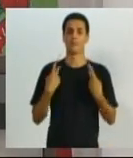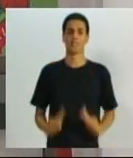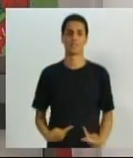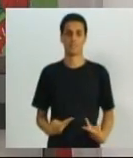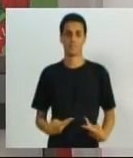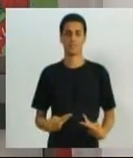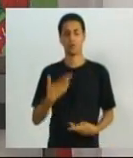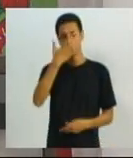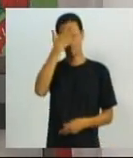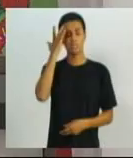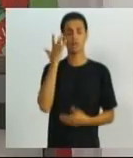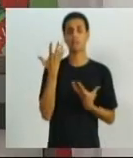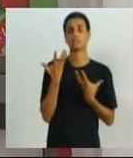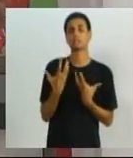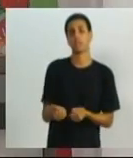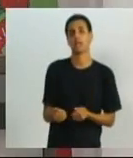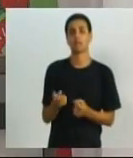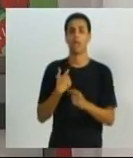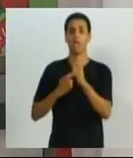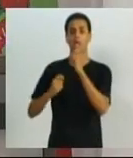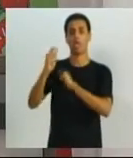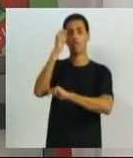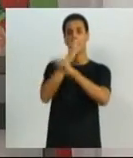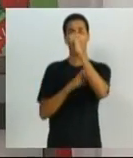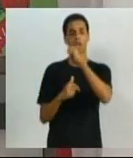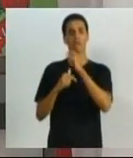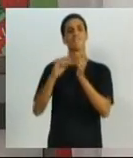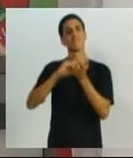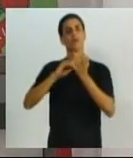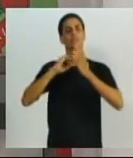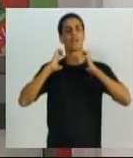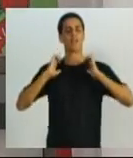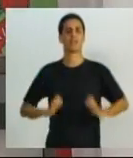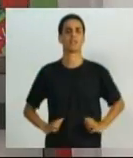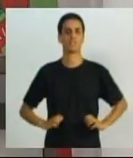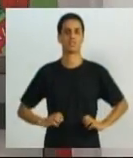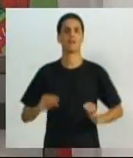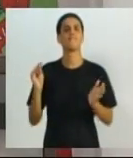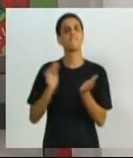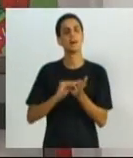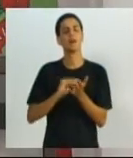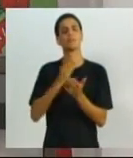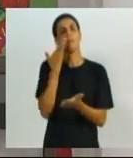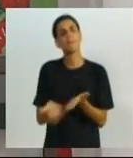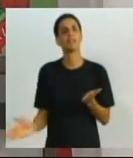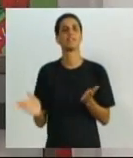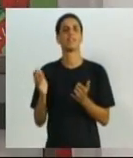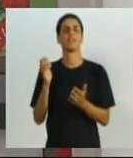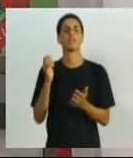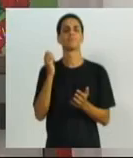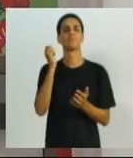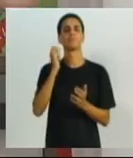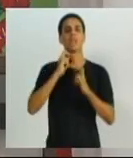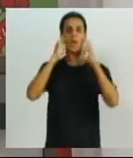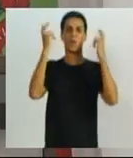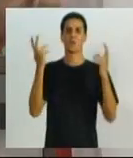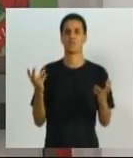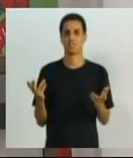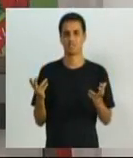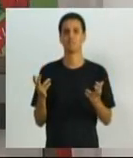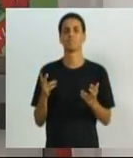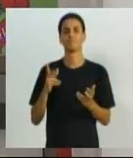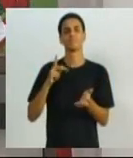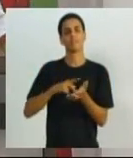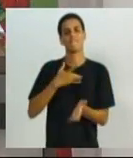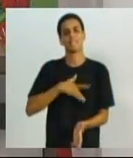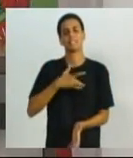se entregou para a desonestidade e que deixou de ser ético e que perdeu a vergonha na cara e, infelizmente, escolheu